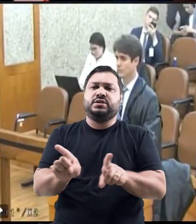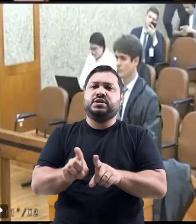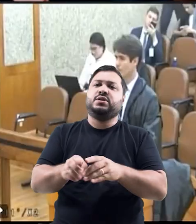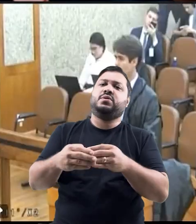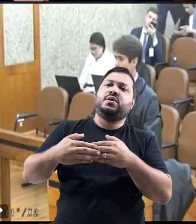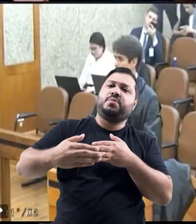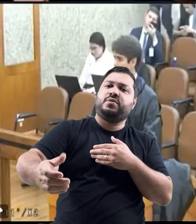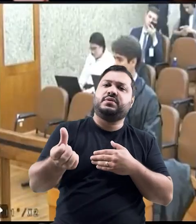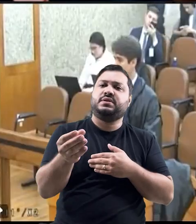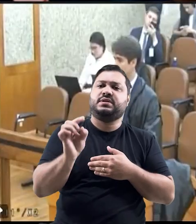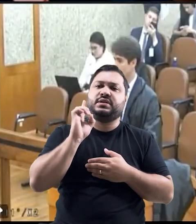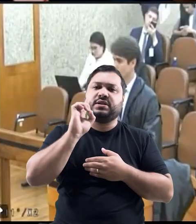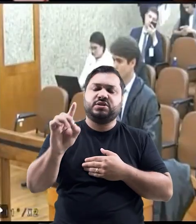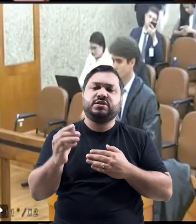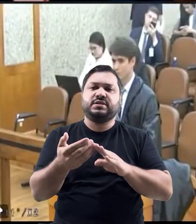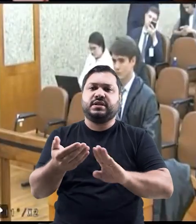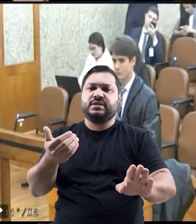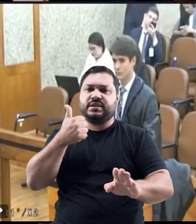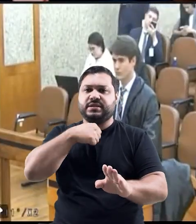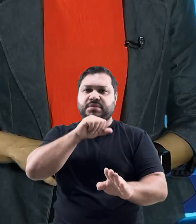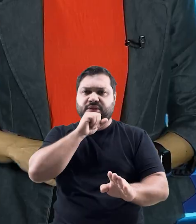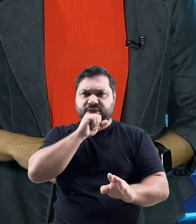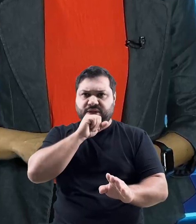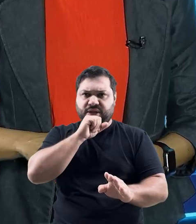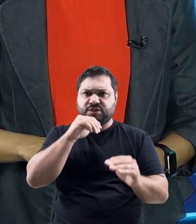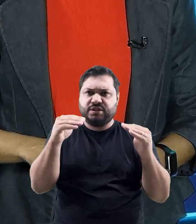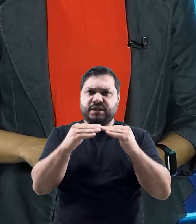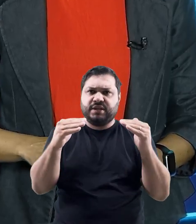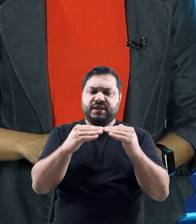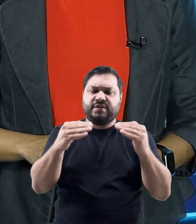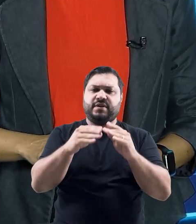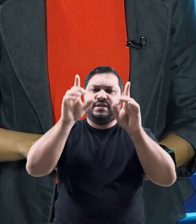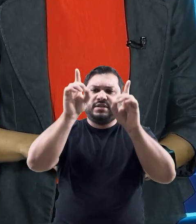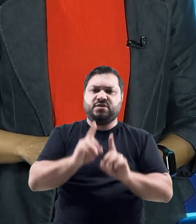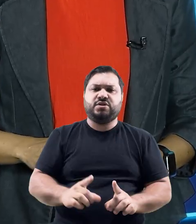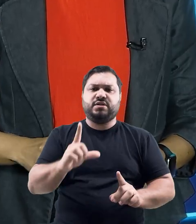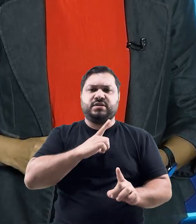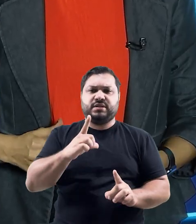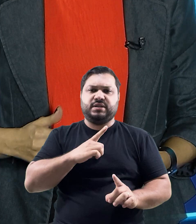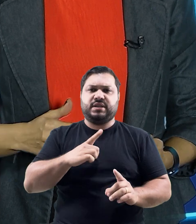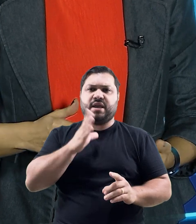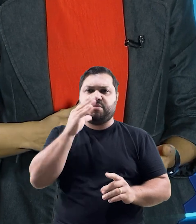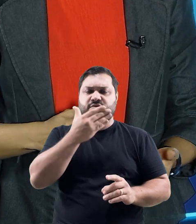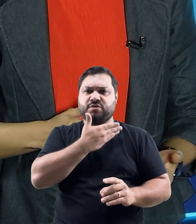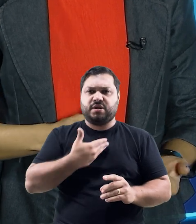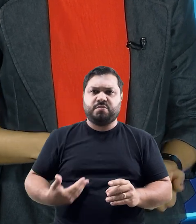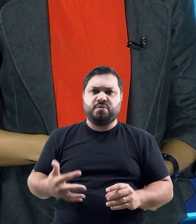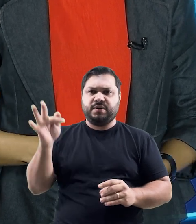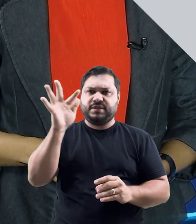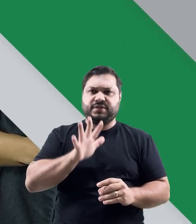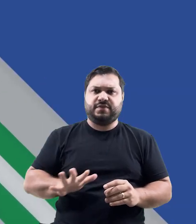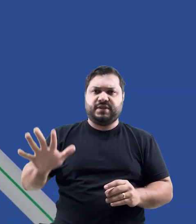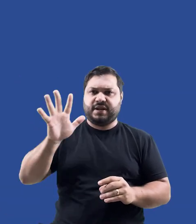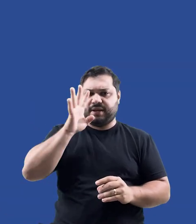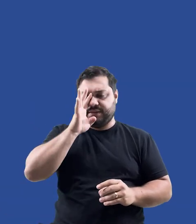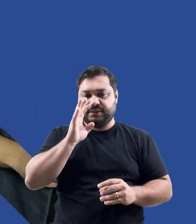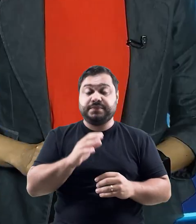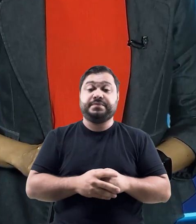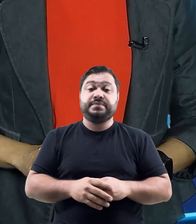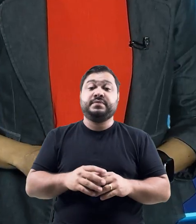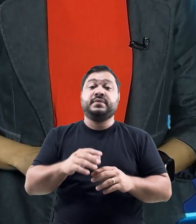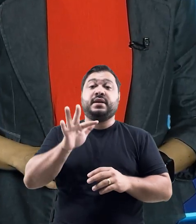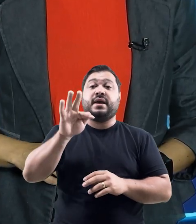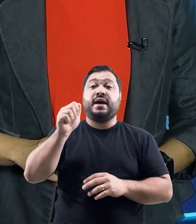a prorrogação por 60 dias da licença maternidade, em equivalência ao direito previsto para as servidoras públicas federais.